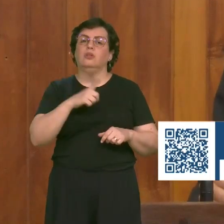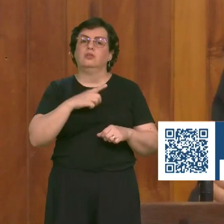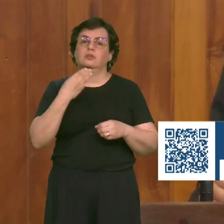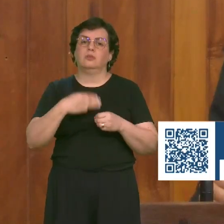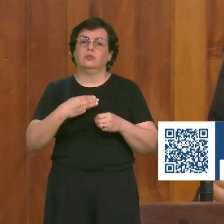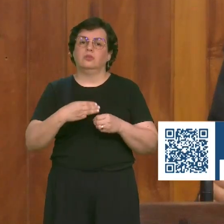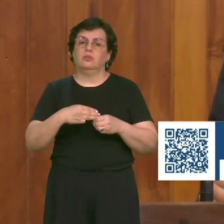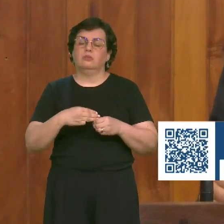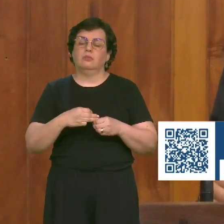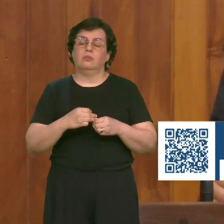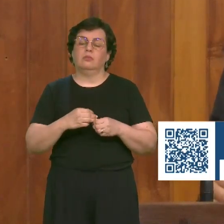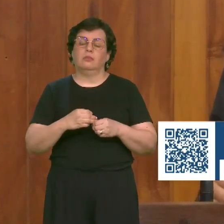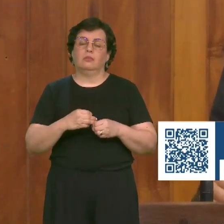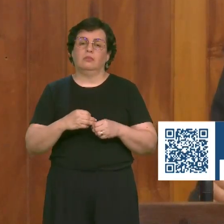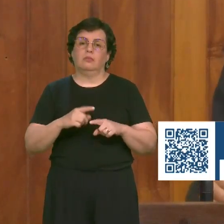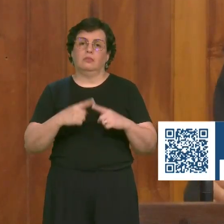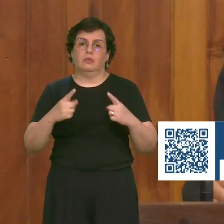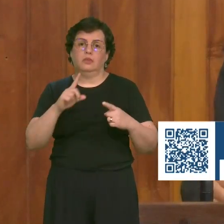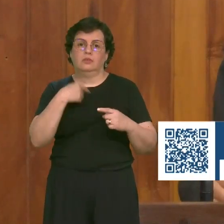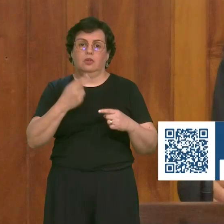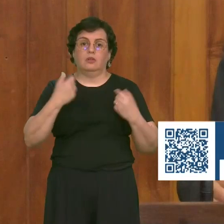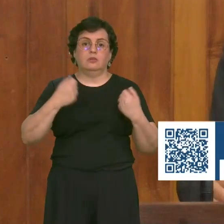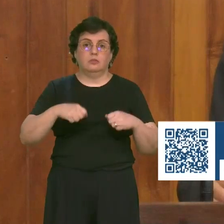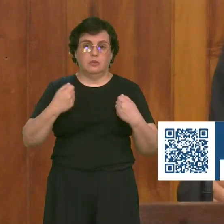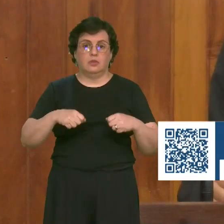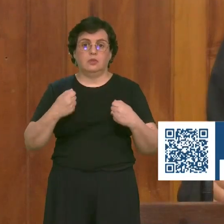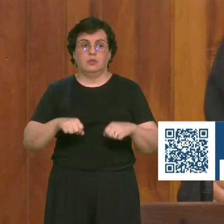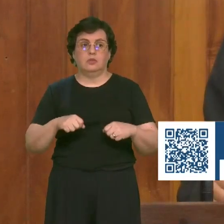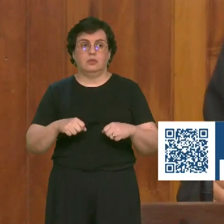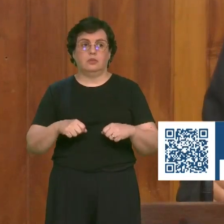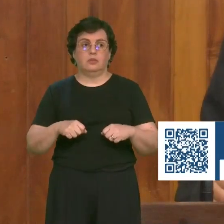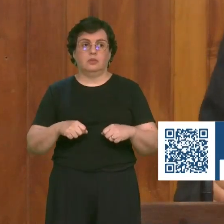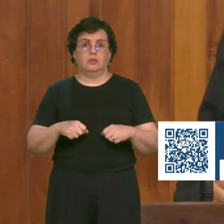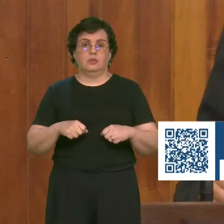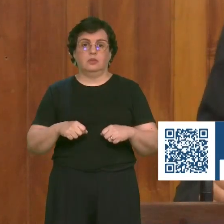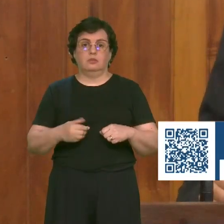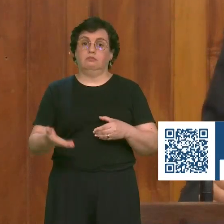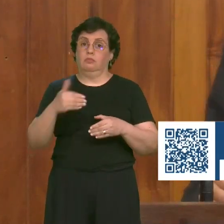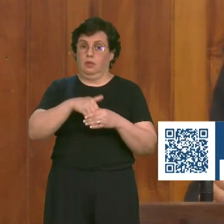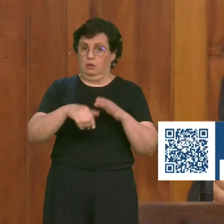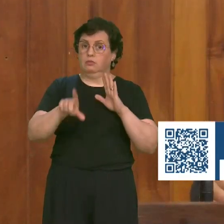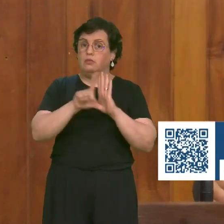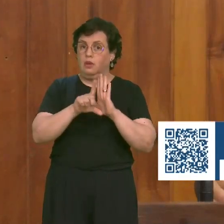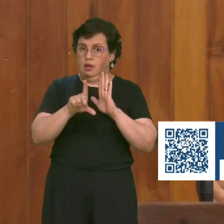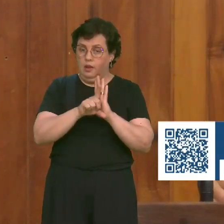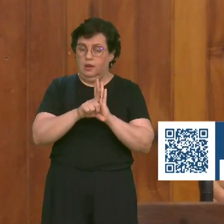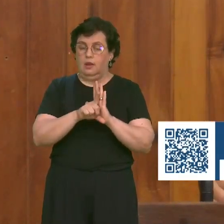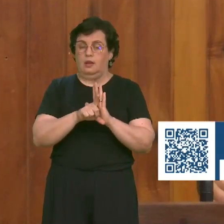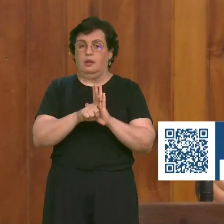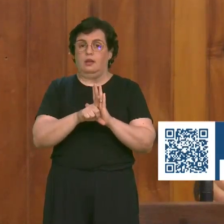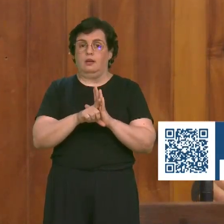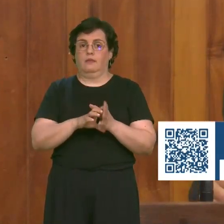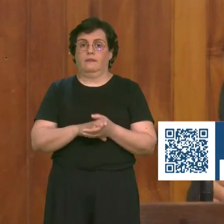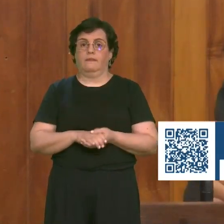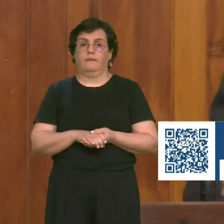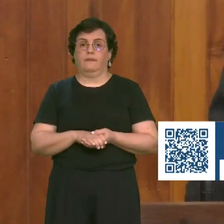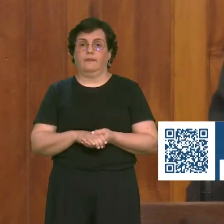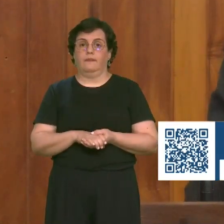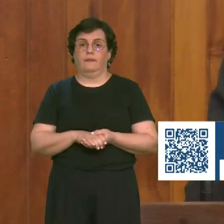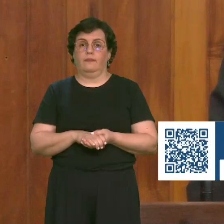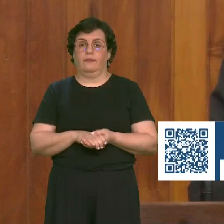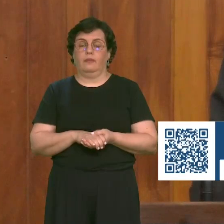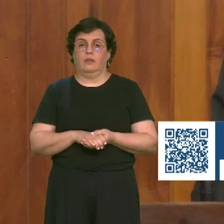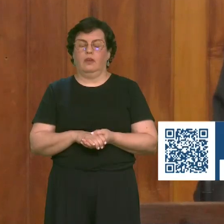nós mas nós precisamos dentro da legalidade dentro da legislação é